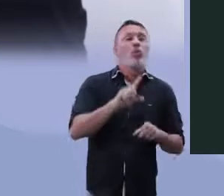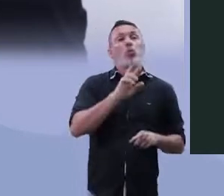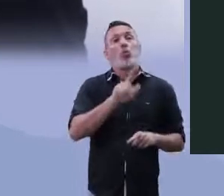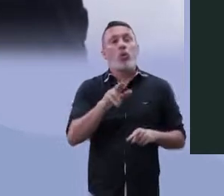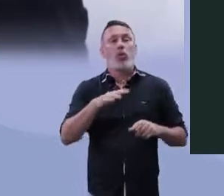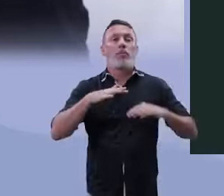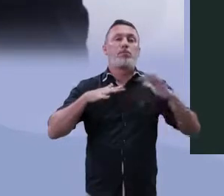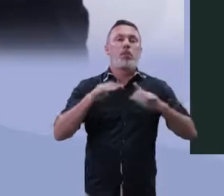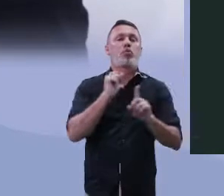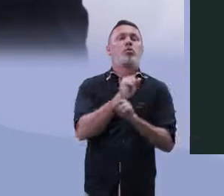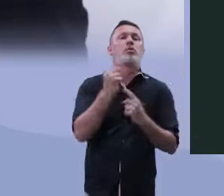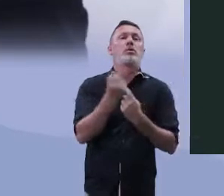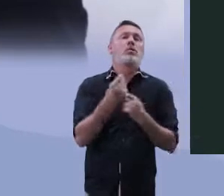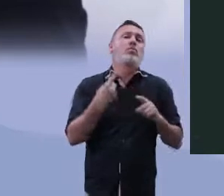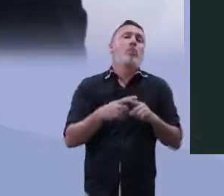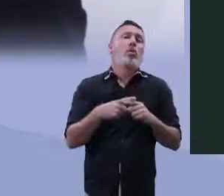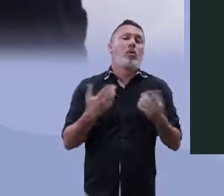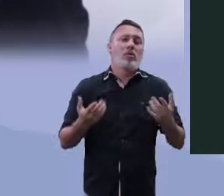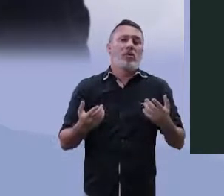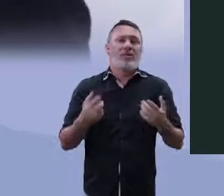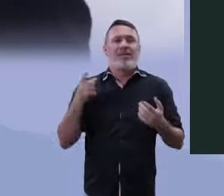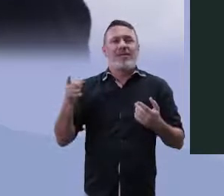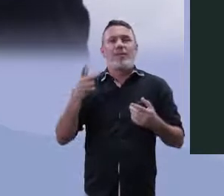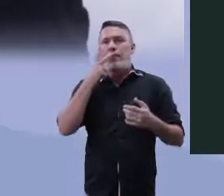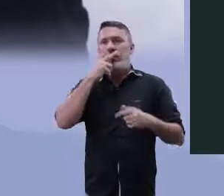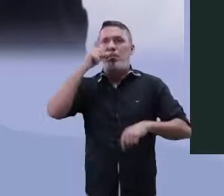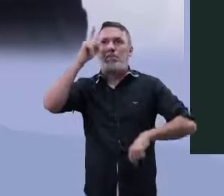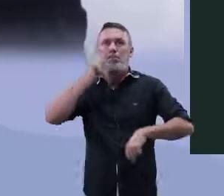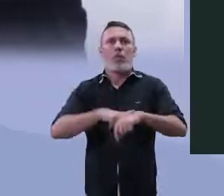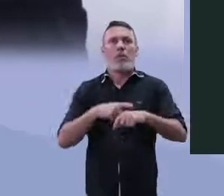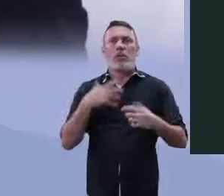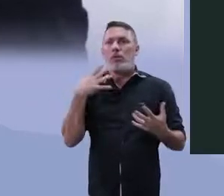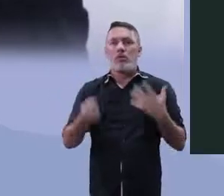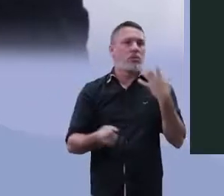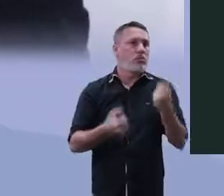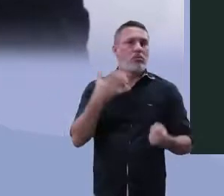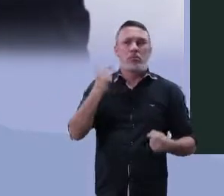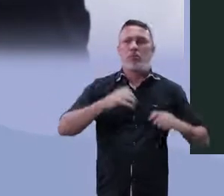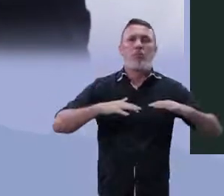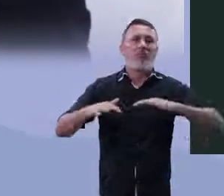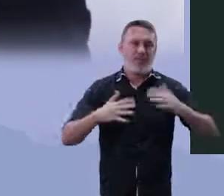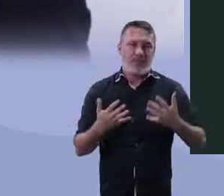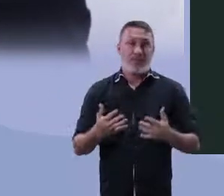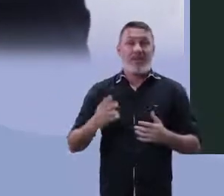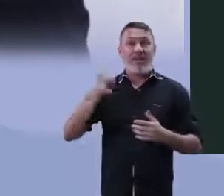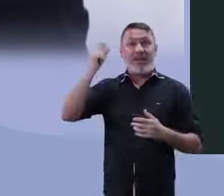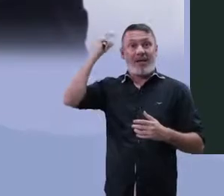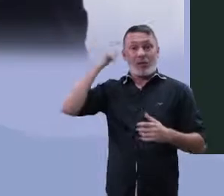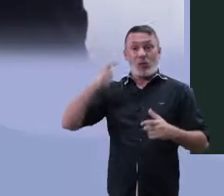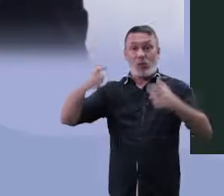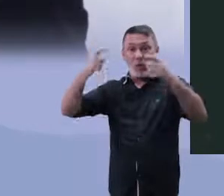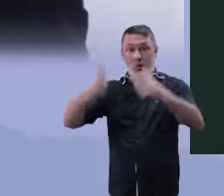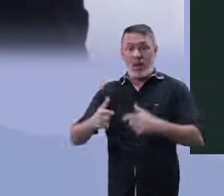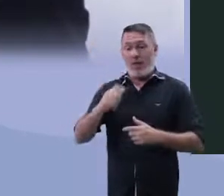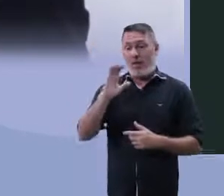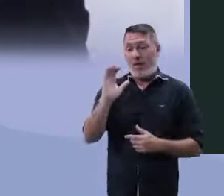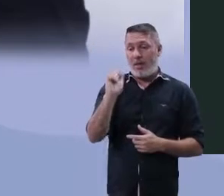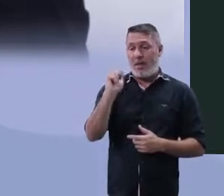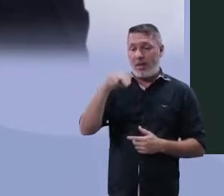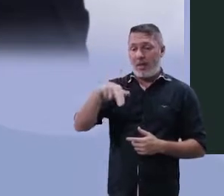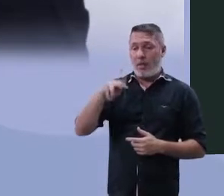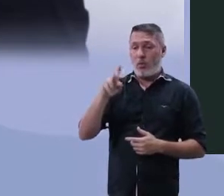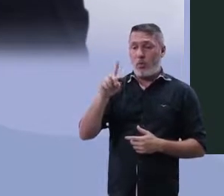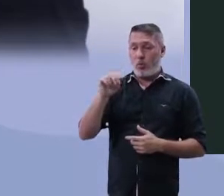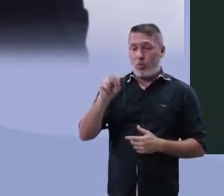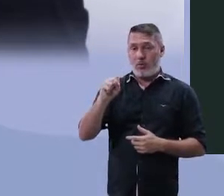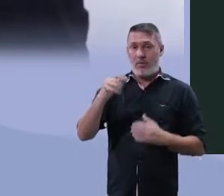não é movimento social? Porque, teoricamente, ele surge de maneira muito espontânea, né? E os habitantes de Canudos não têm